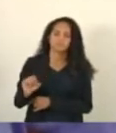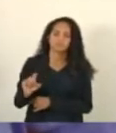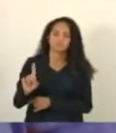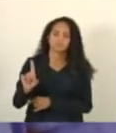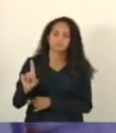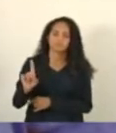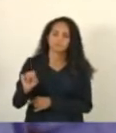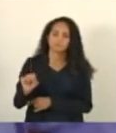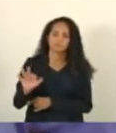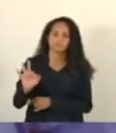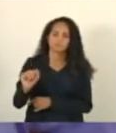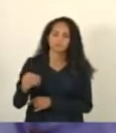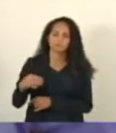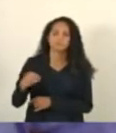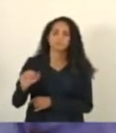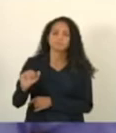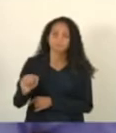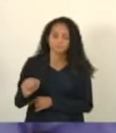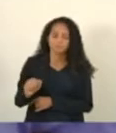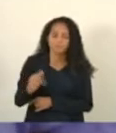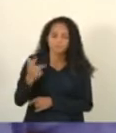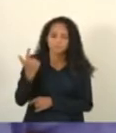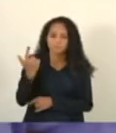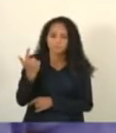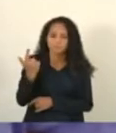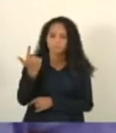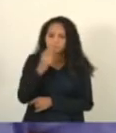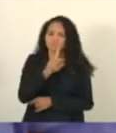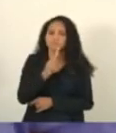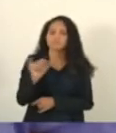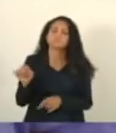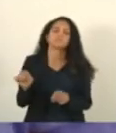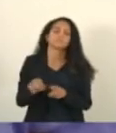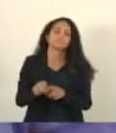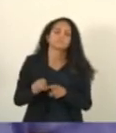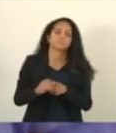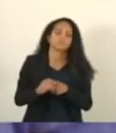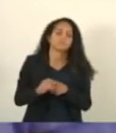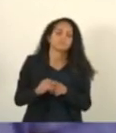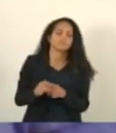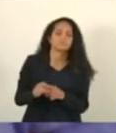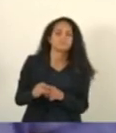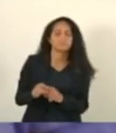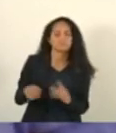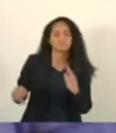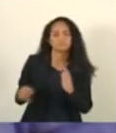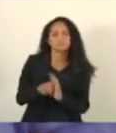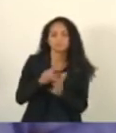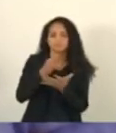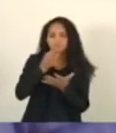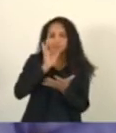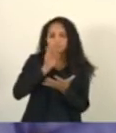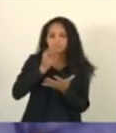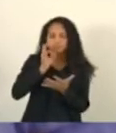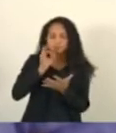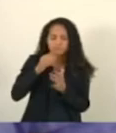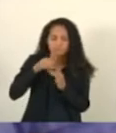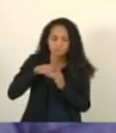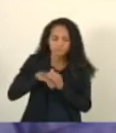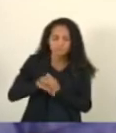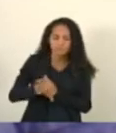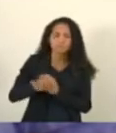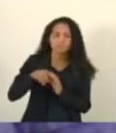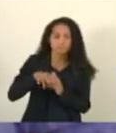Córrego do Fama, será contemplada com uma máquina de pilar café. Além da Associação